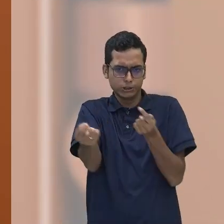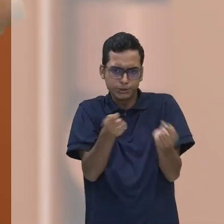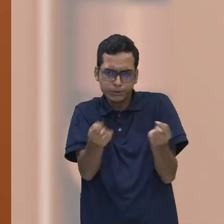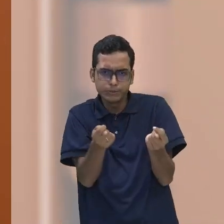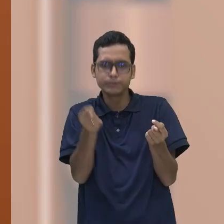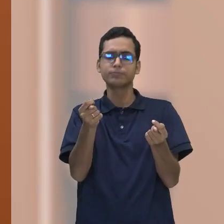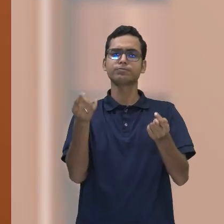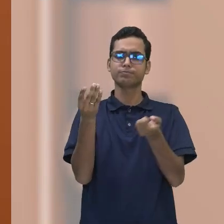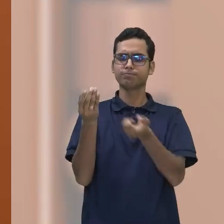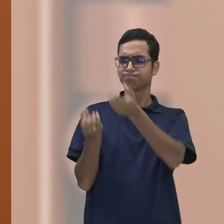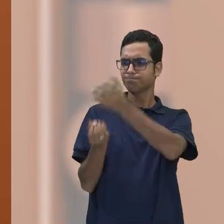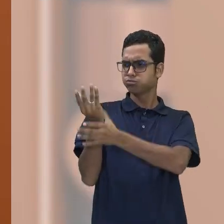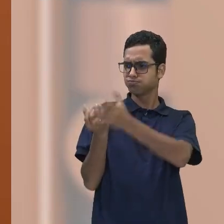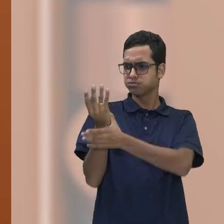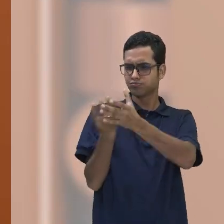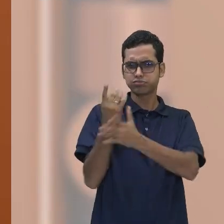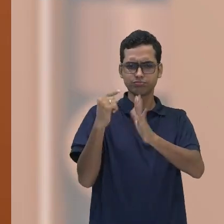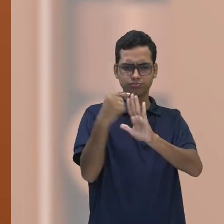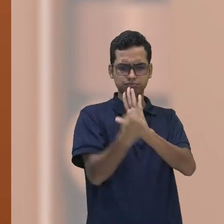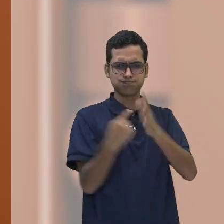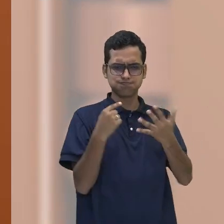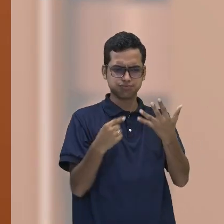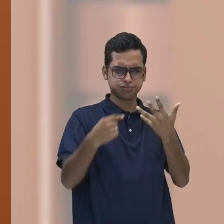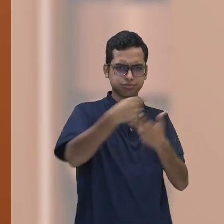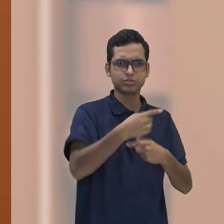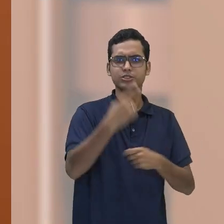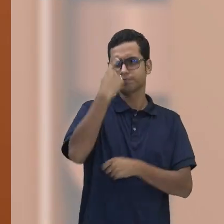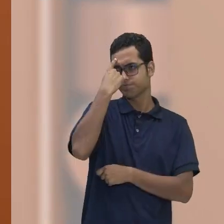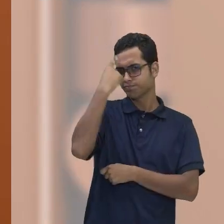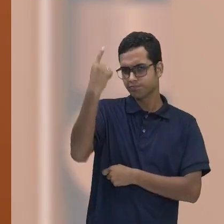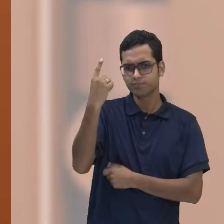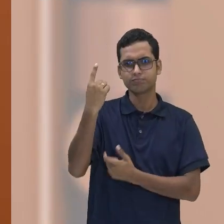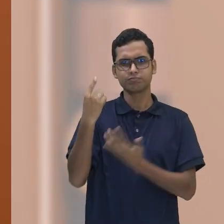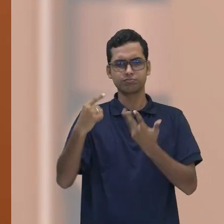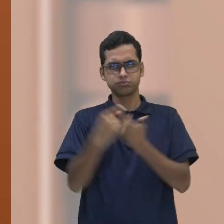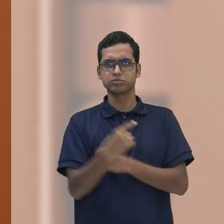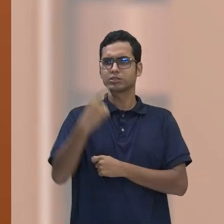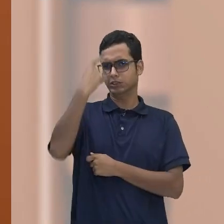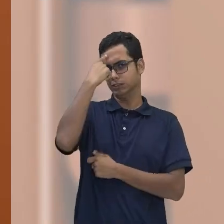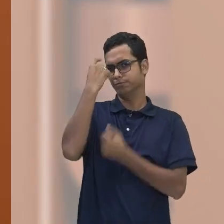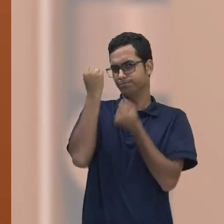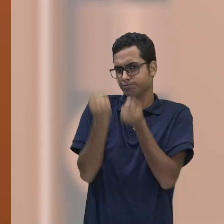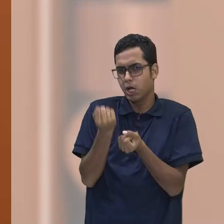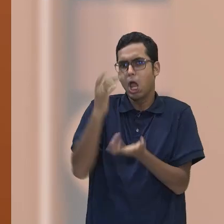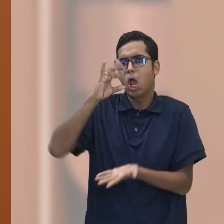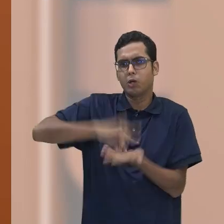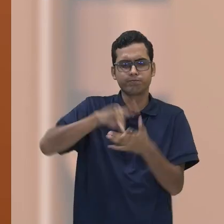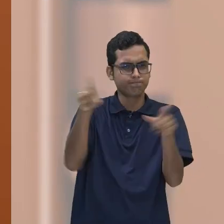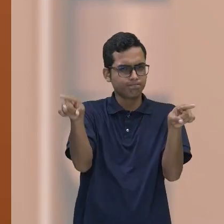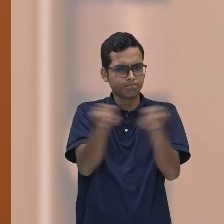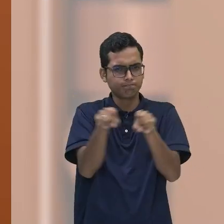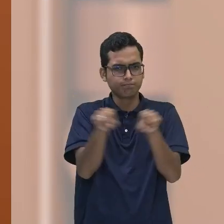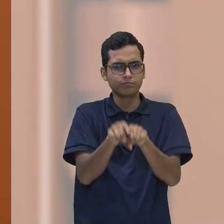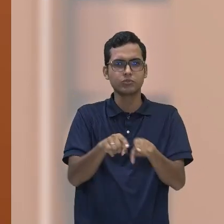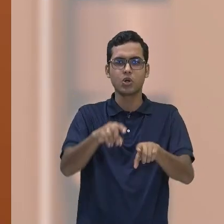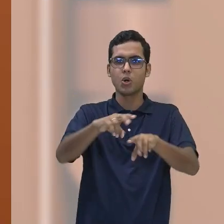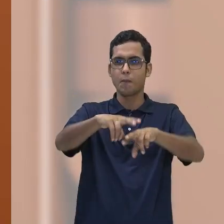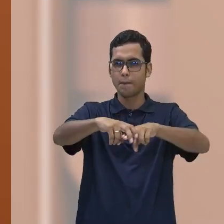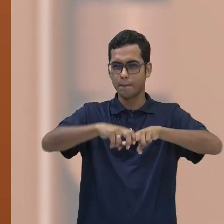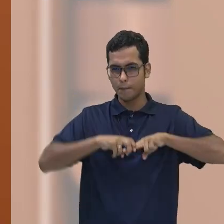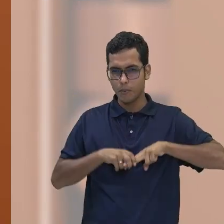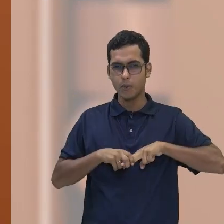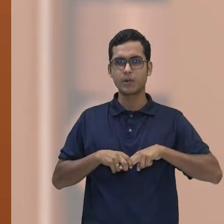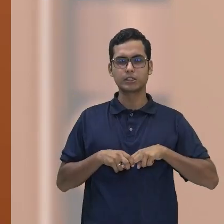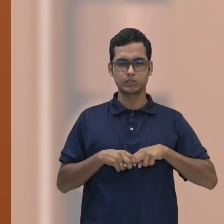foram criando isso daí. É pesado, né? É um pensamento muito forte. Por isso que muita gente não gostava de